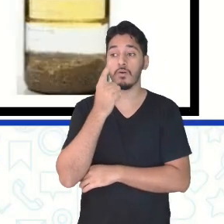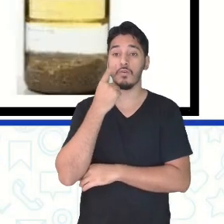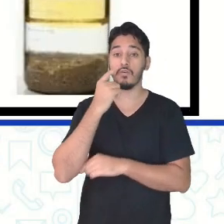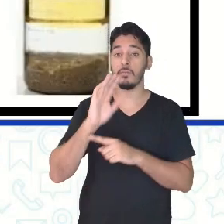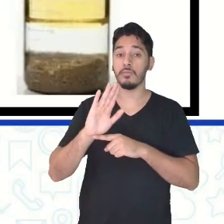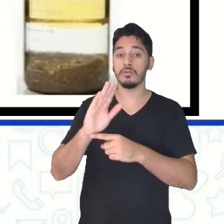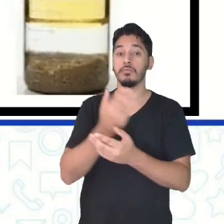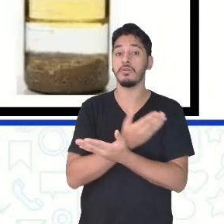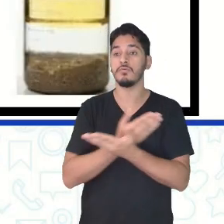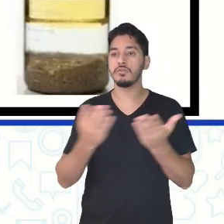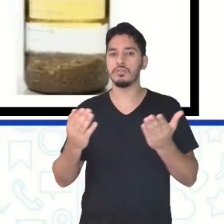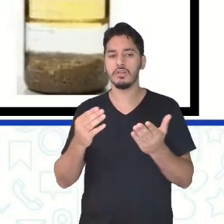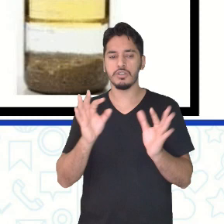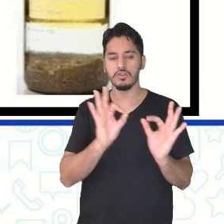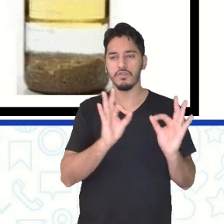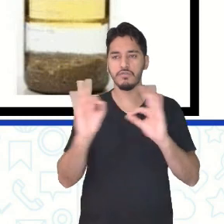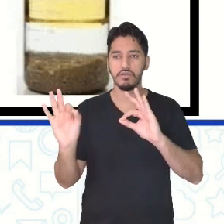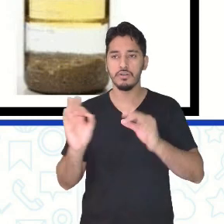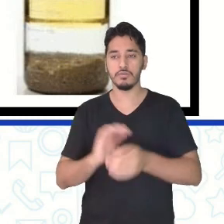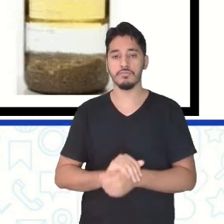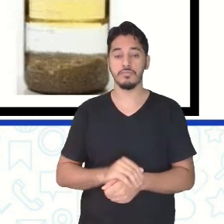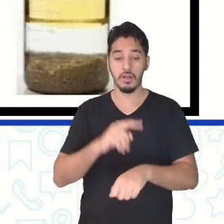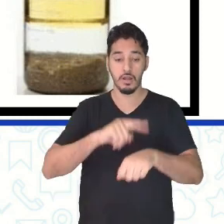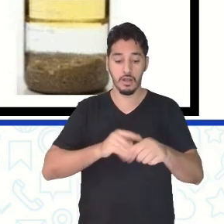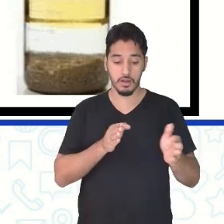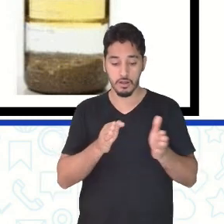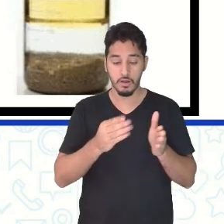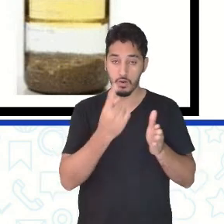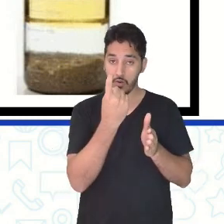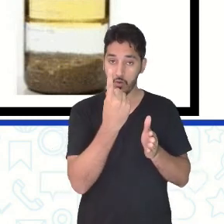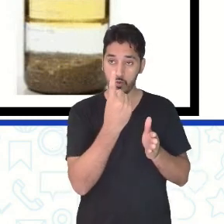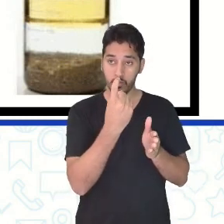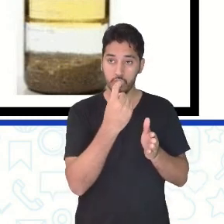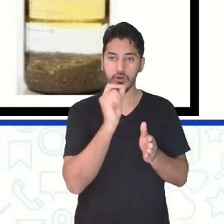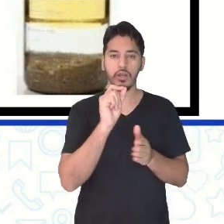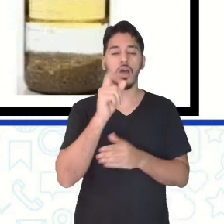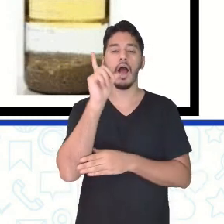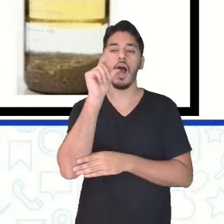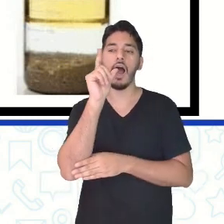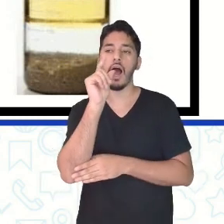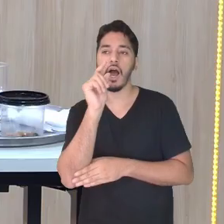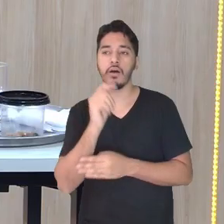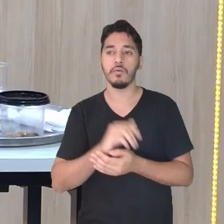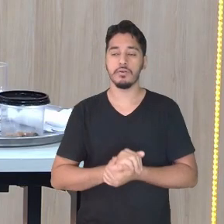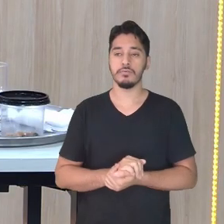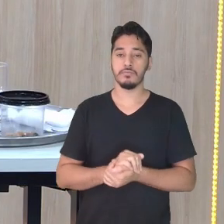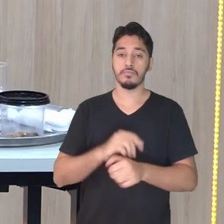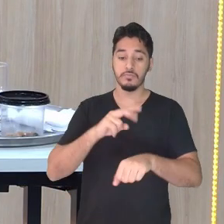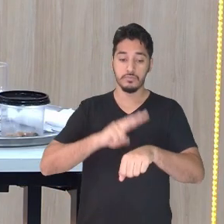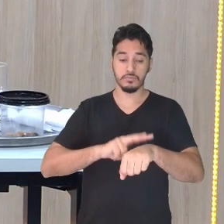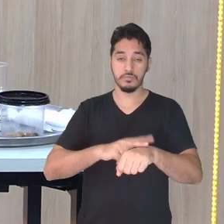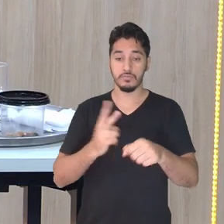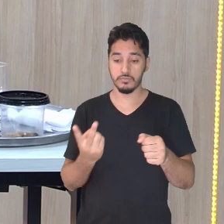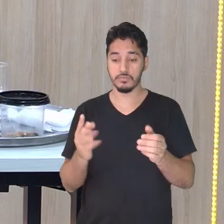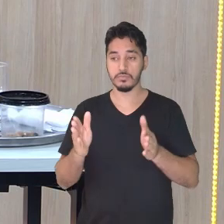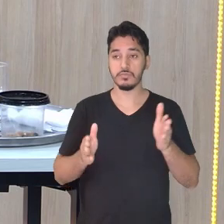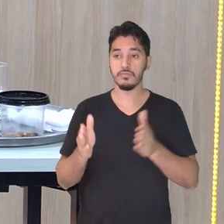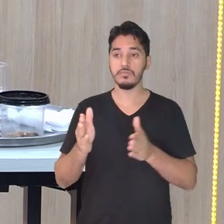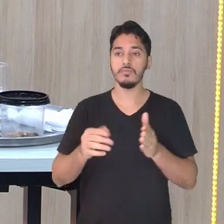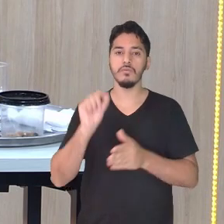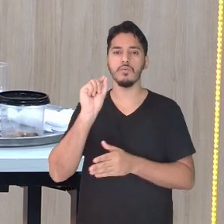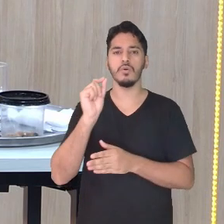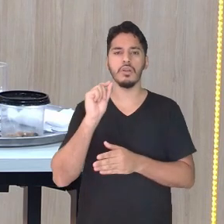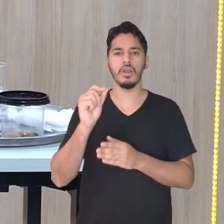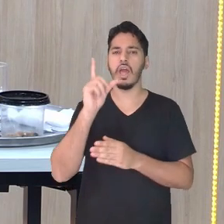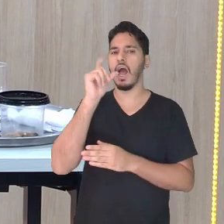aí, para vocês observarem, a monofásica. Então, a gente está vendo aí apenas a água. A bifásica, a gente já está vendo a presença de uma